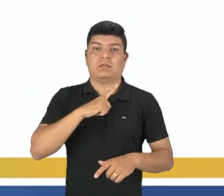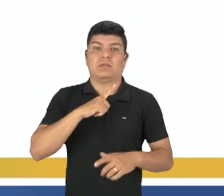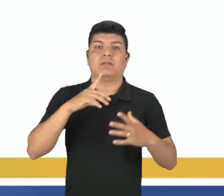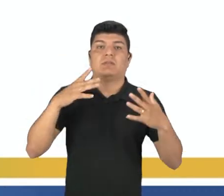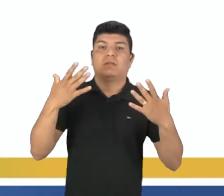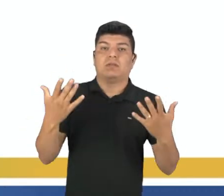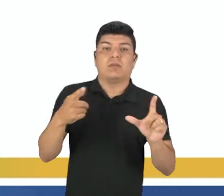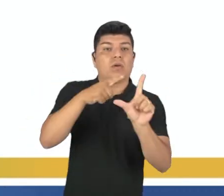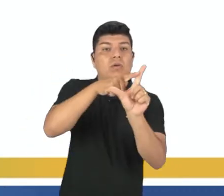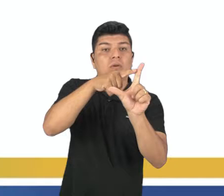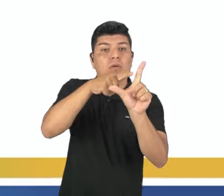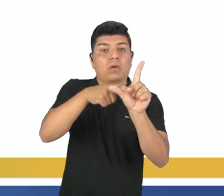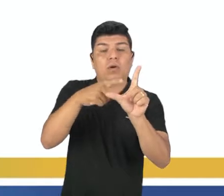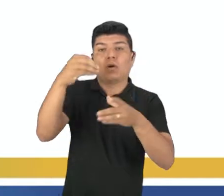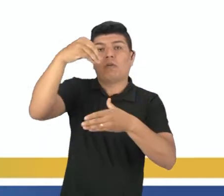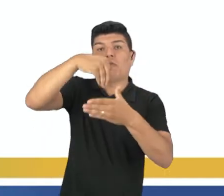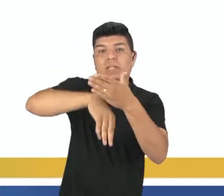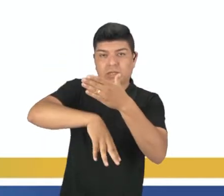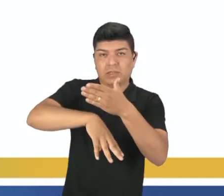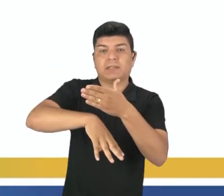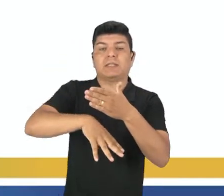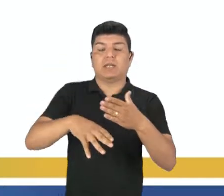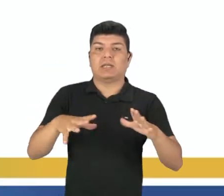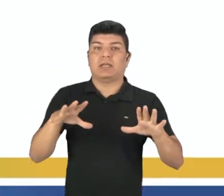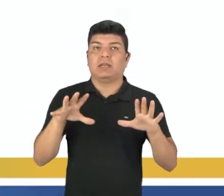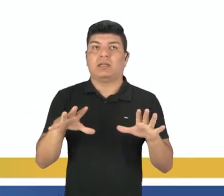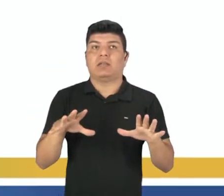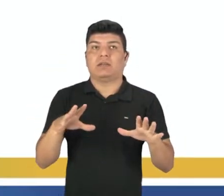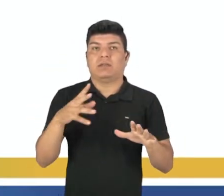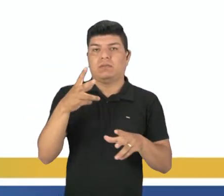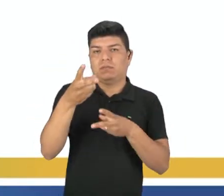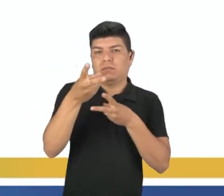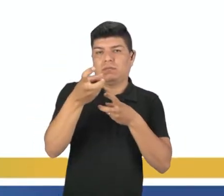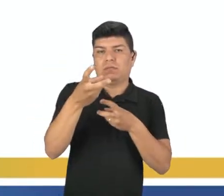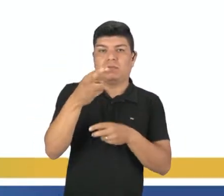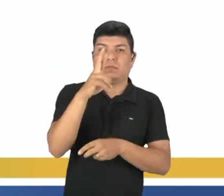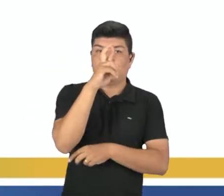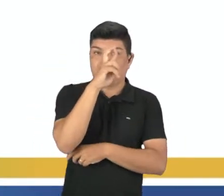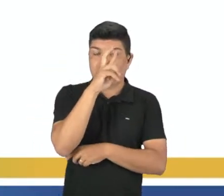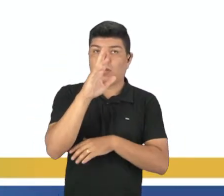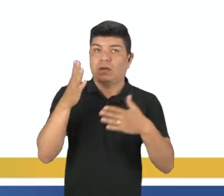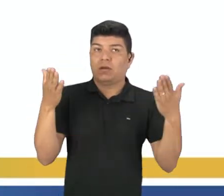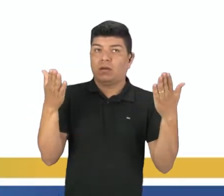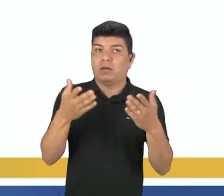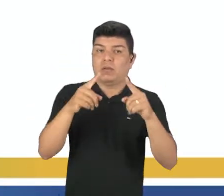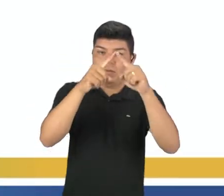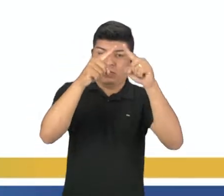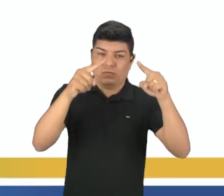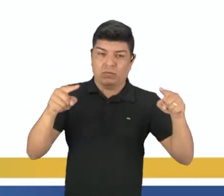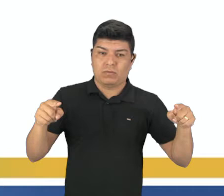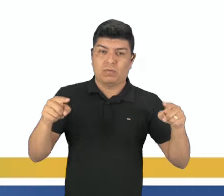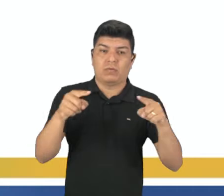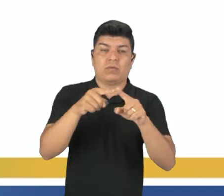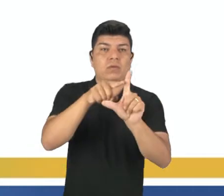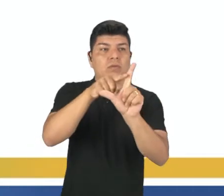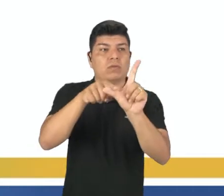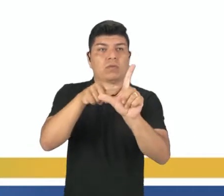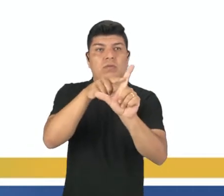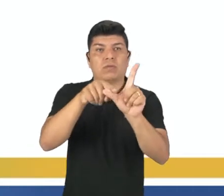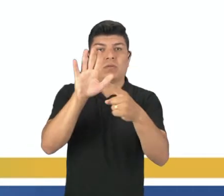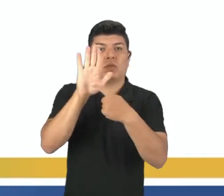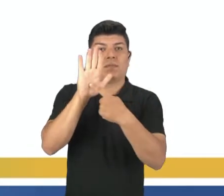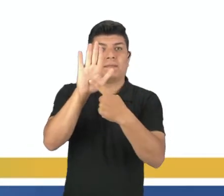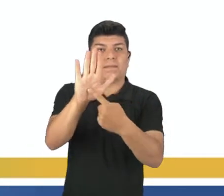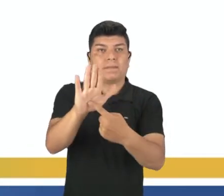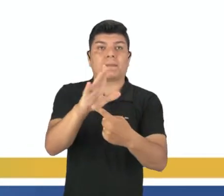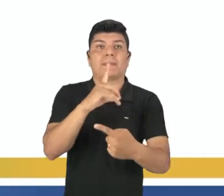estão seus ângulos internos, né? Então, vamos observar aí o triângulo a seguir com os seus ângulos internos aí